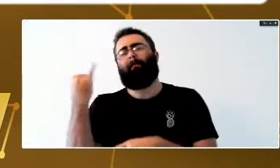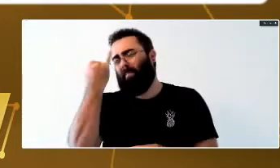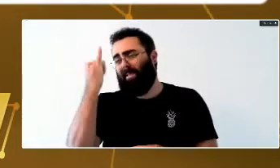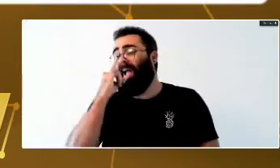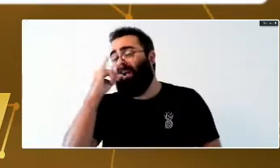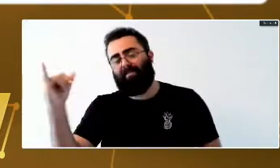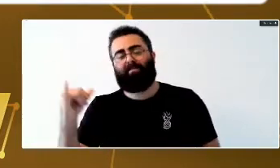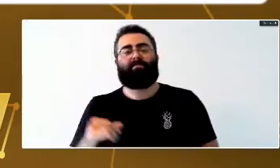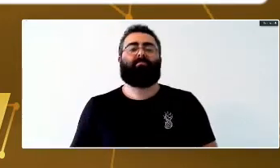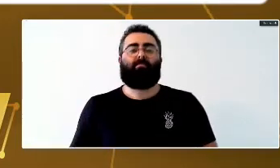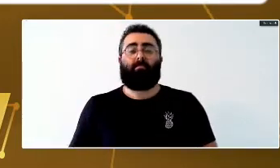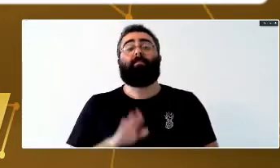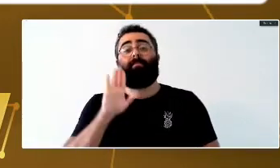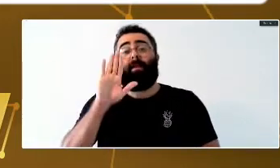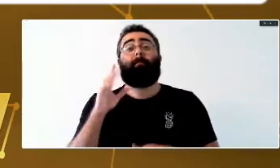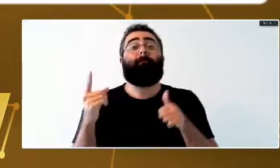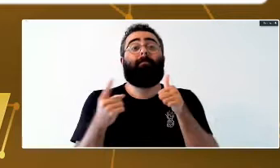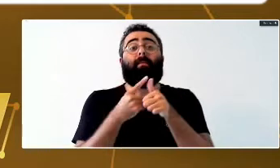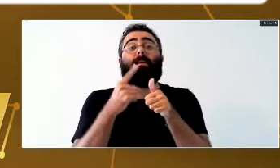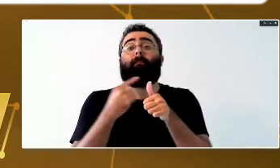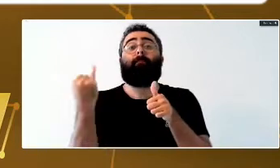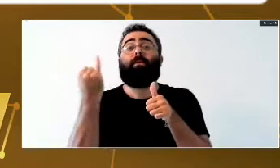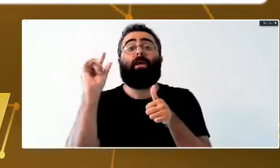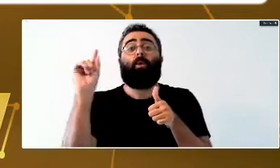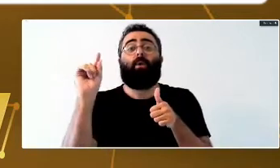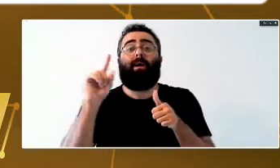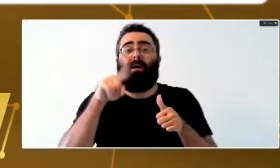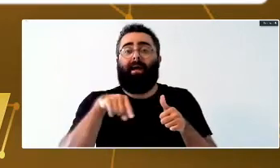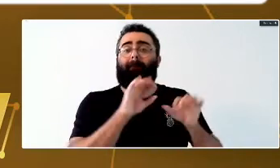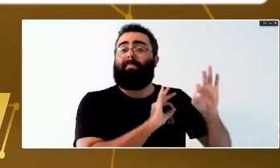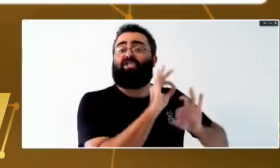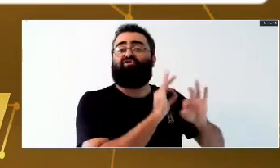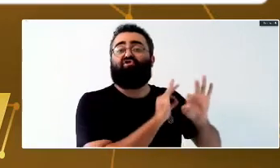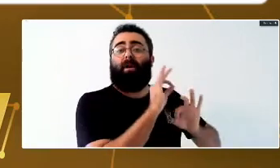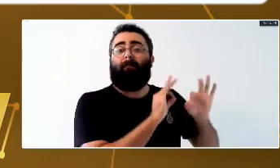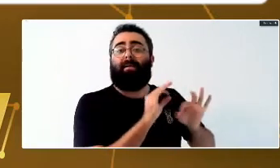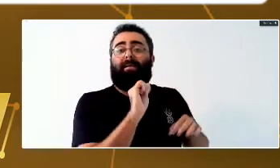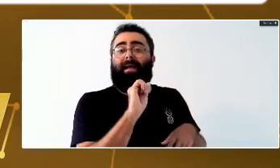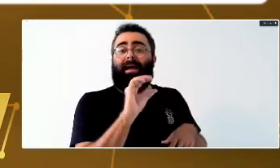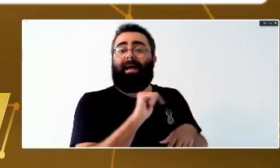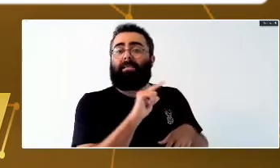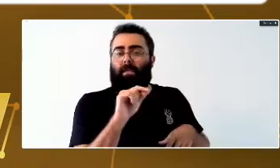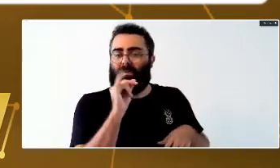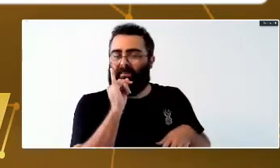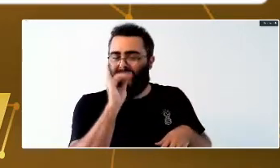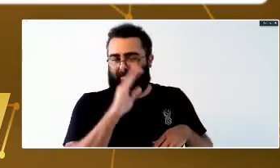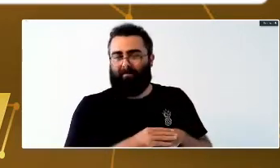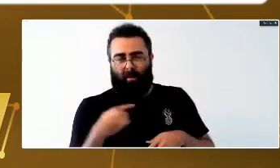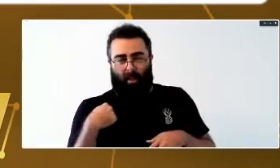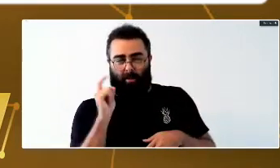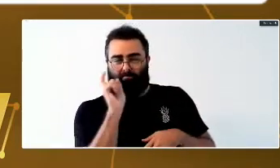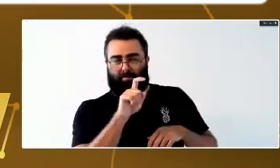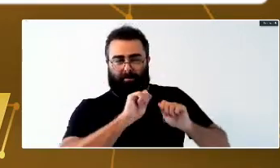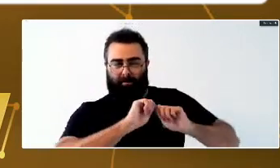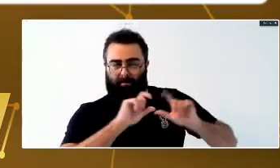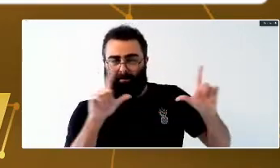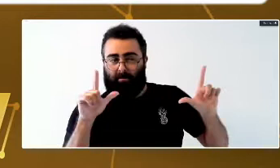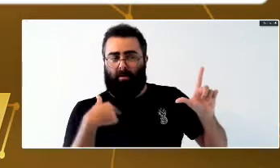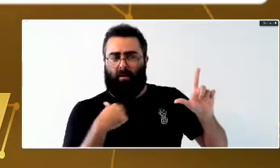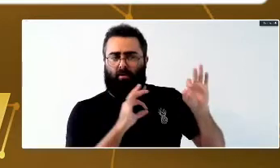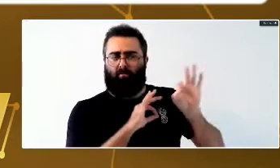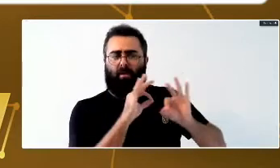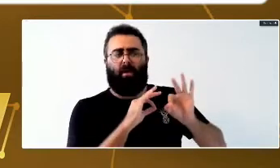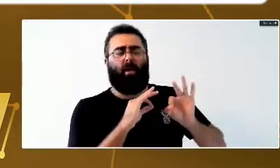o planejamento de ações. Com o sistema de informações geográficas, como eu consigo ver, eu consigo elaborar e eu